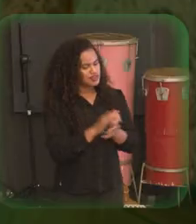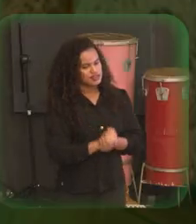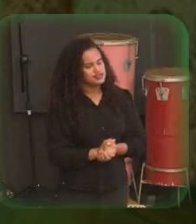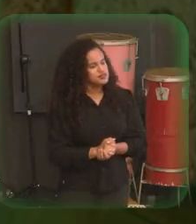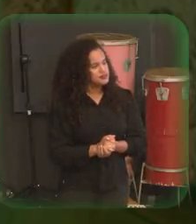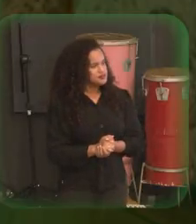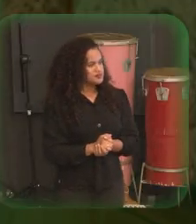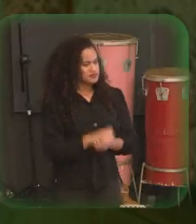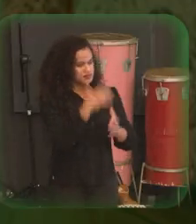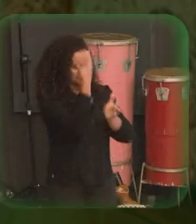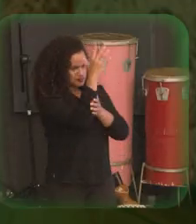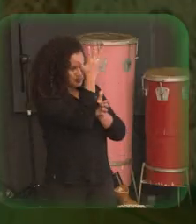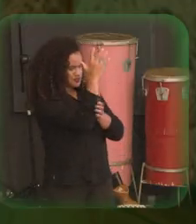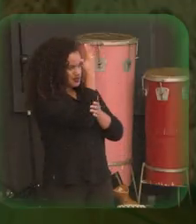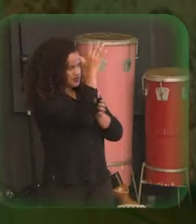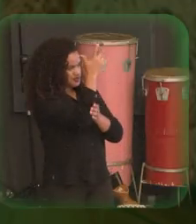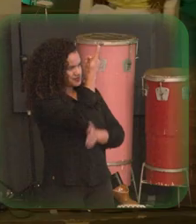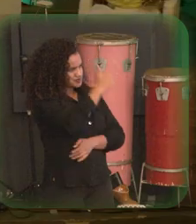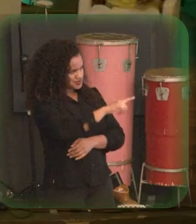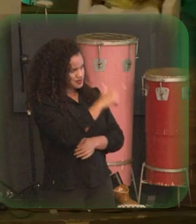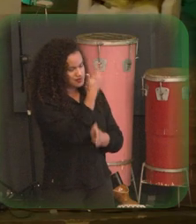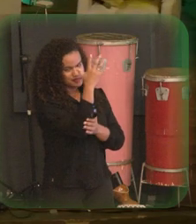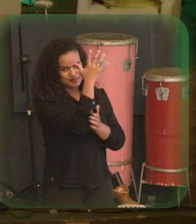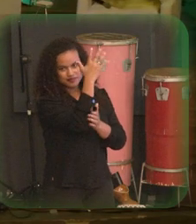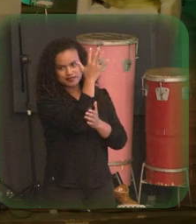mais uma vez uma salva de palmas para a Mariana.